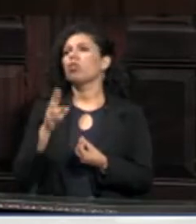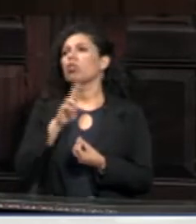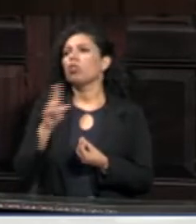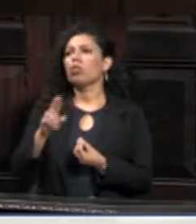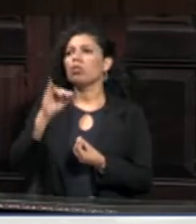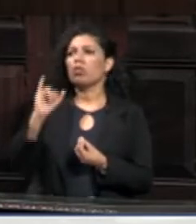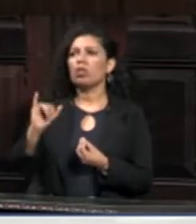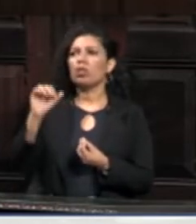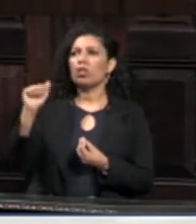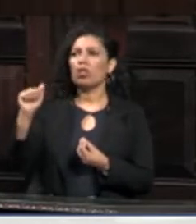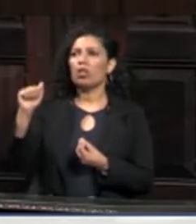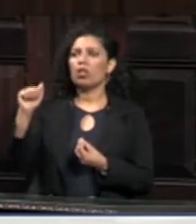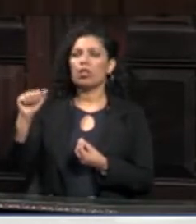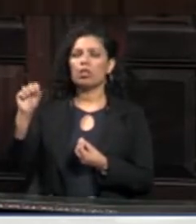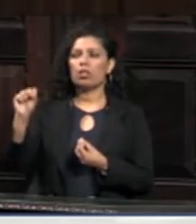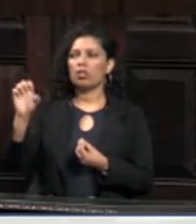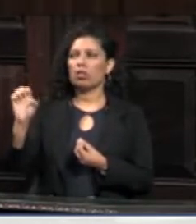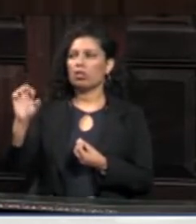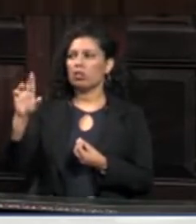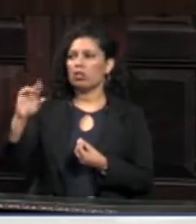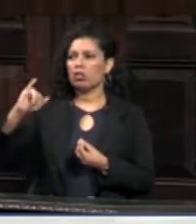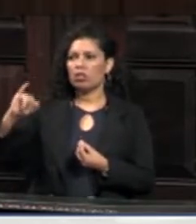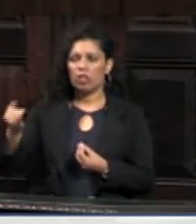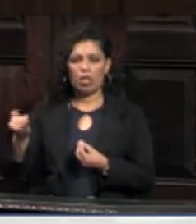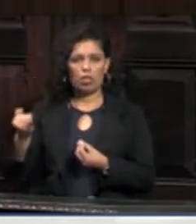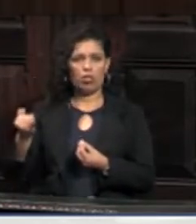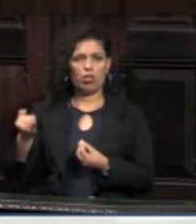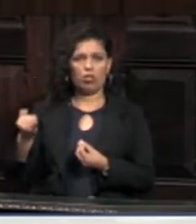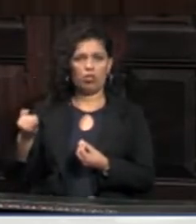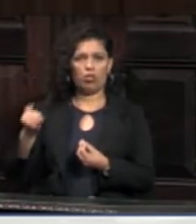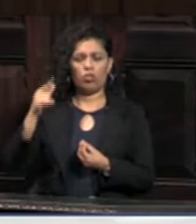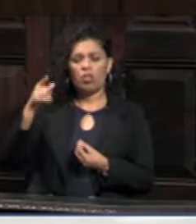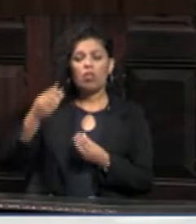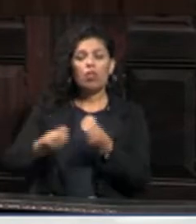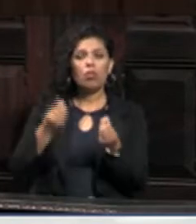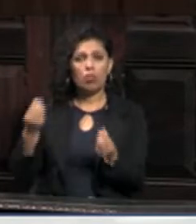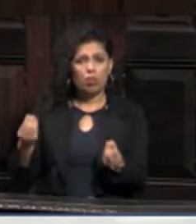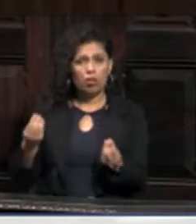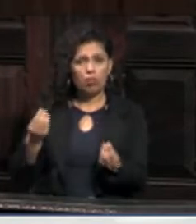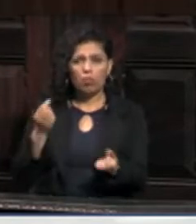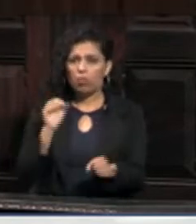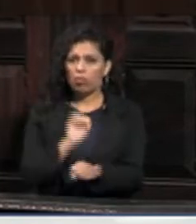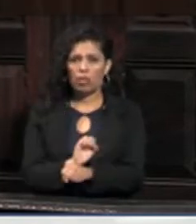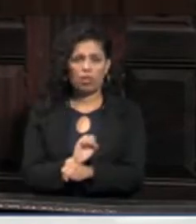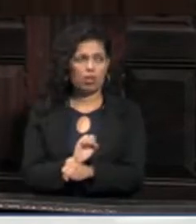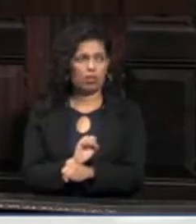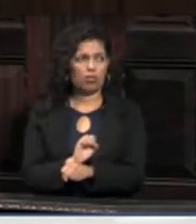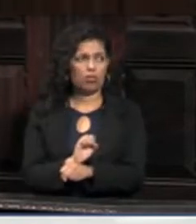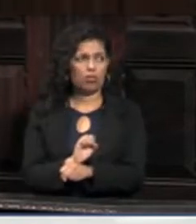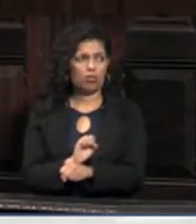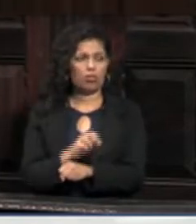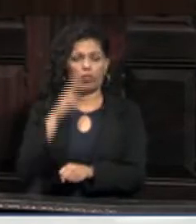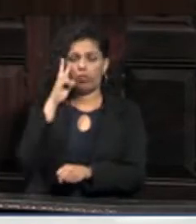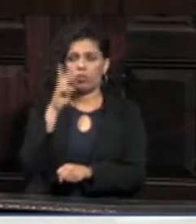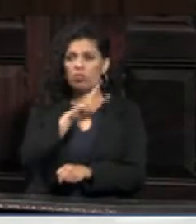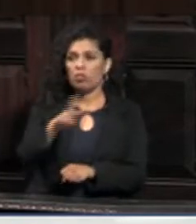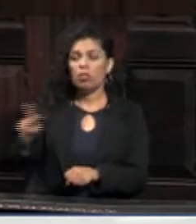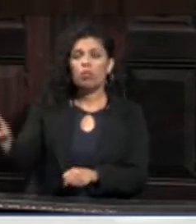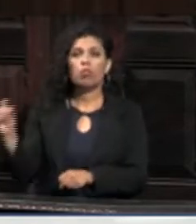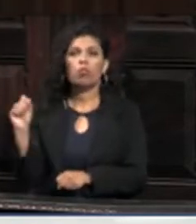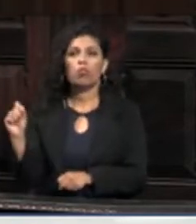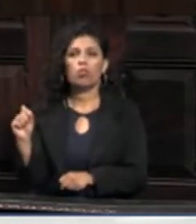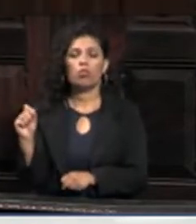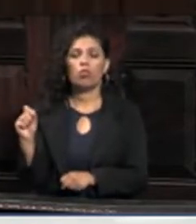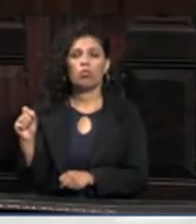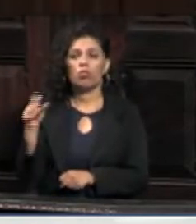para ampliar o Hospital do Câncer, e nada foi feito até hoje. Então a rede hospitalar aqui no